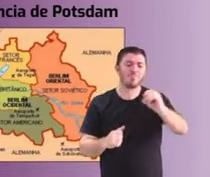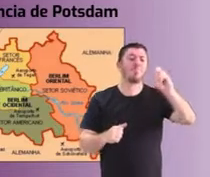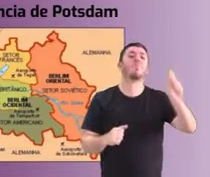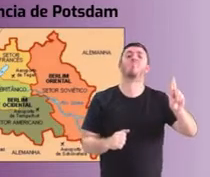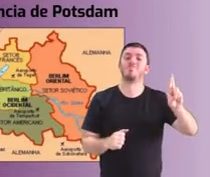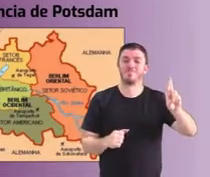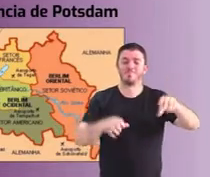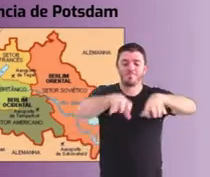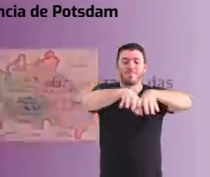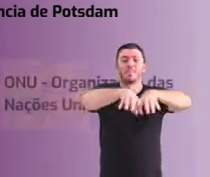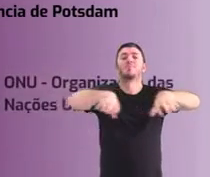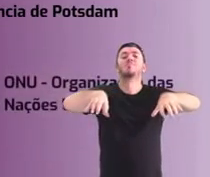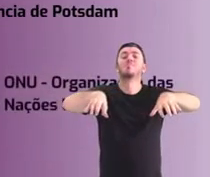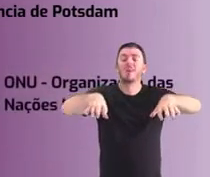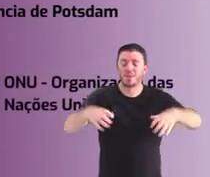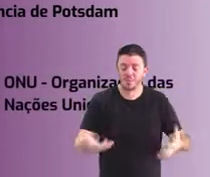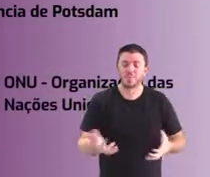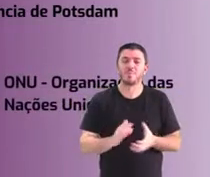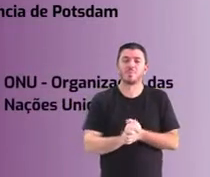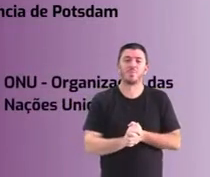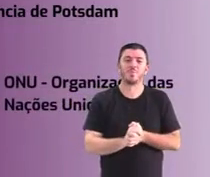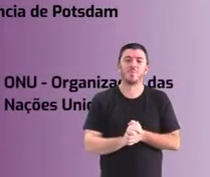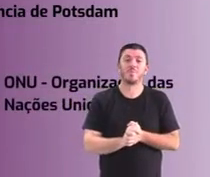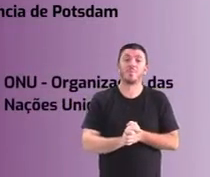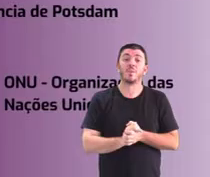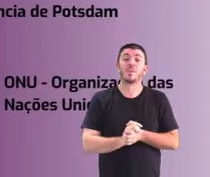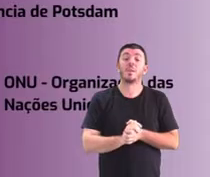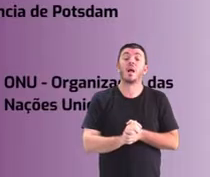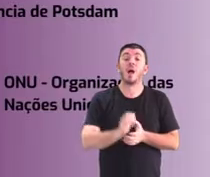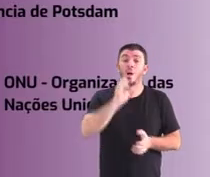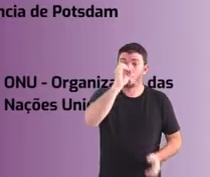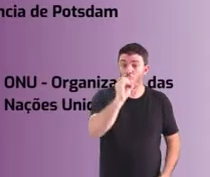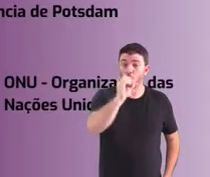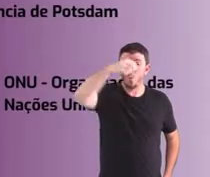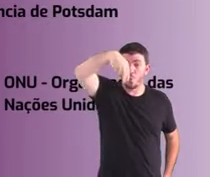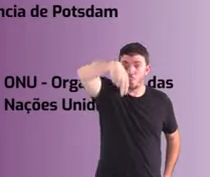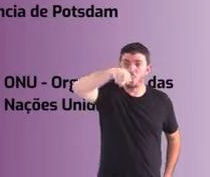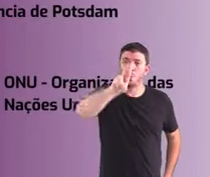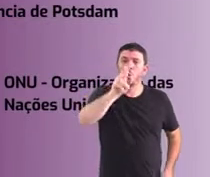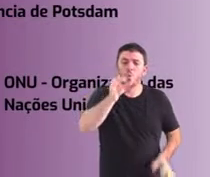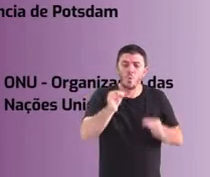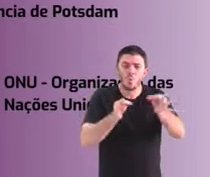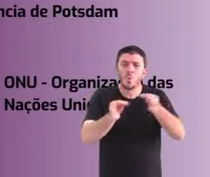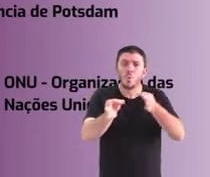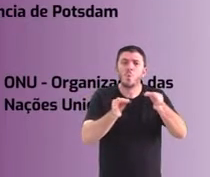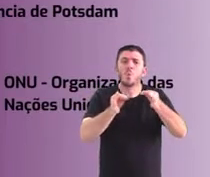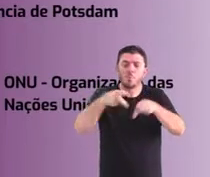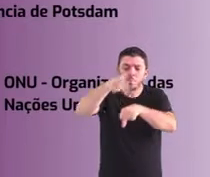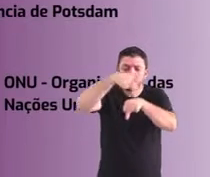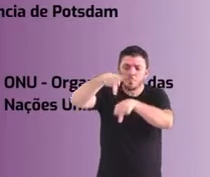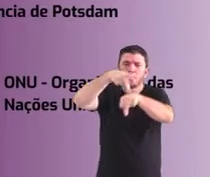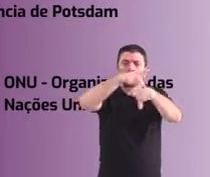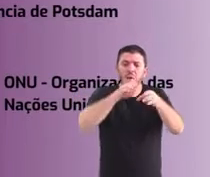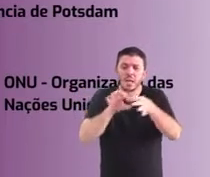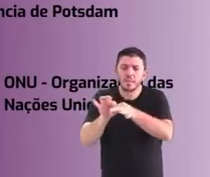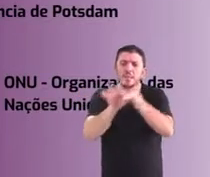Alemanha Oriental. A Organização das Nações Unidas foi resultado da Conferência de